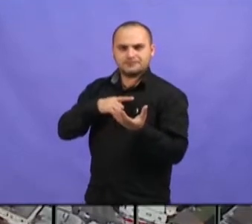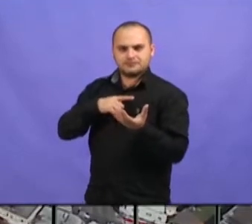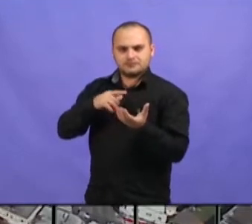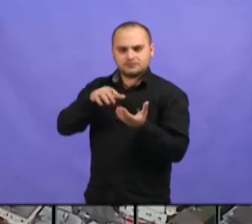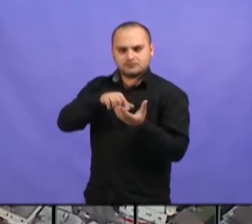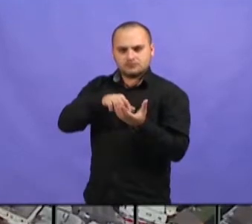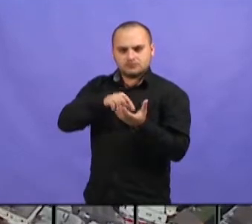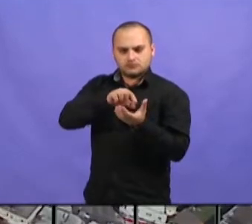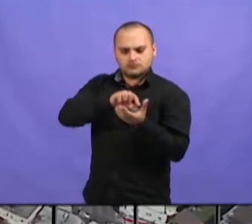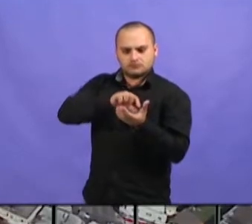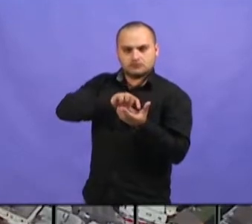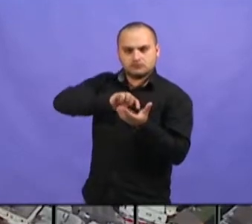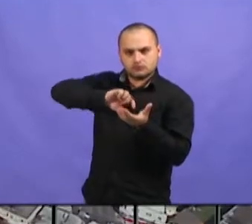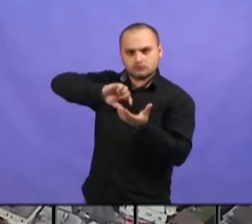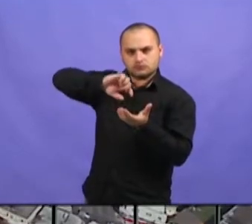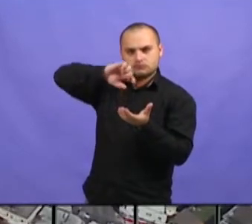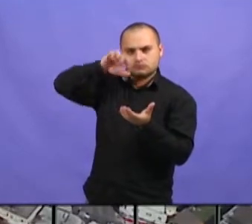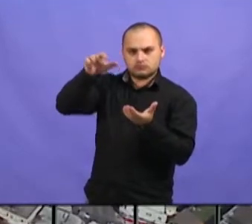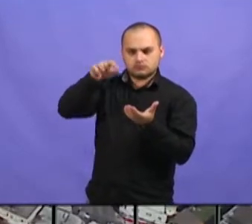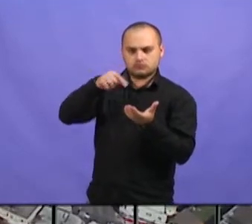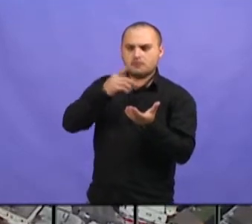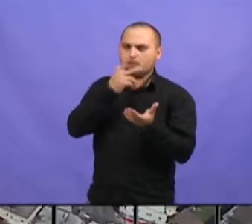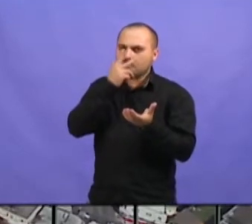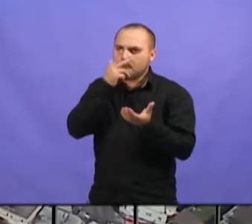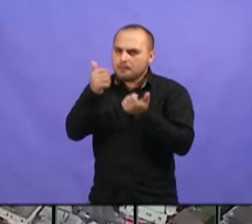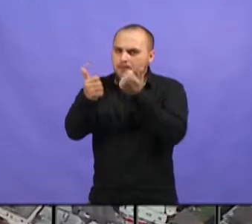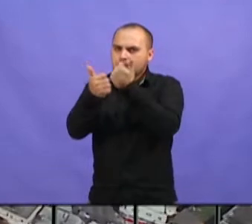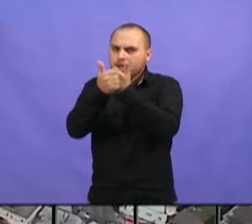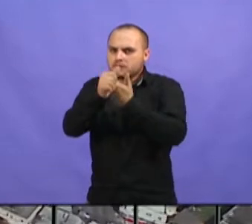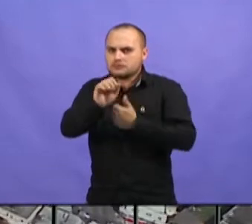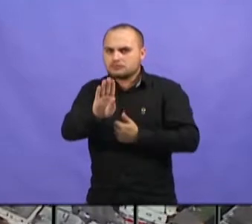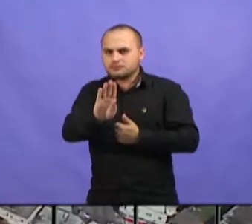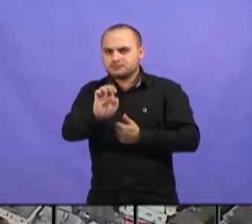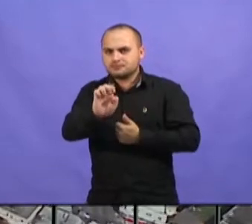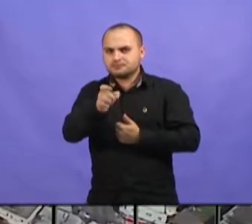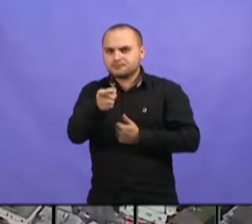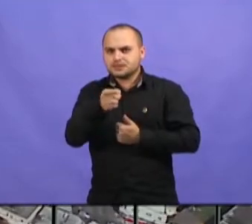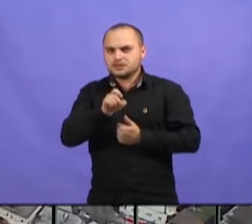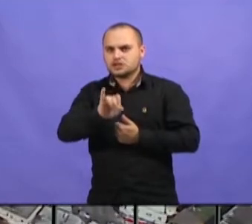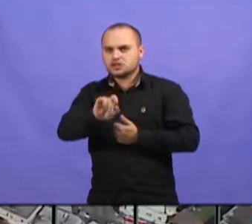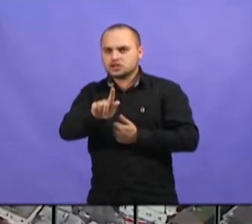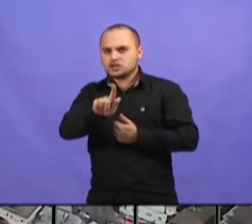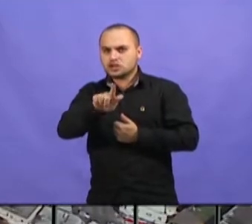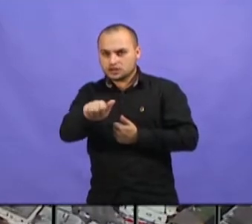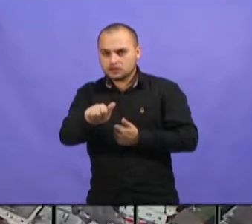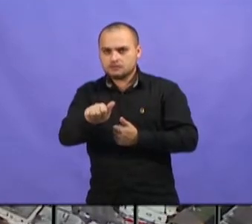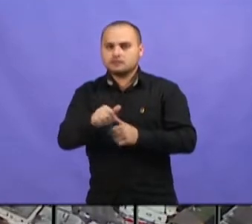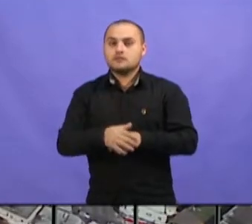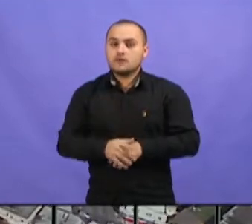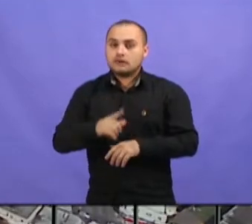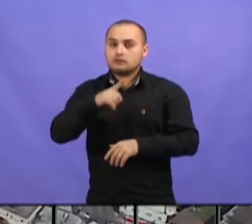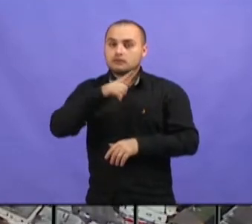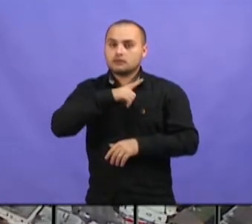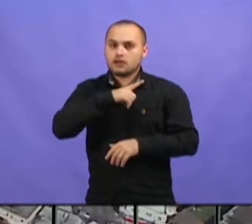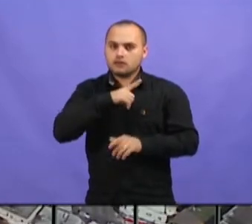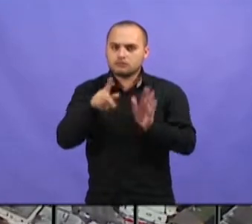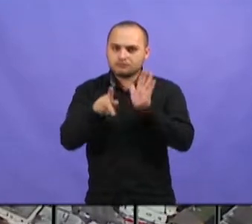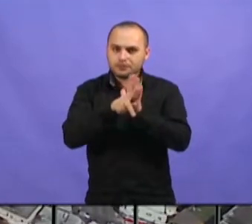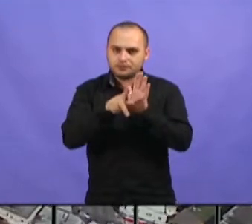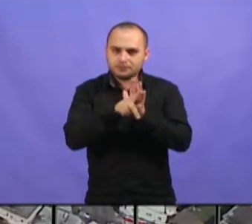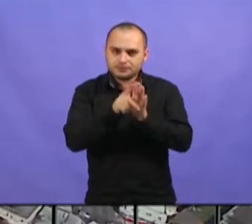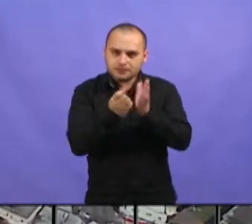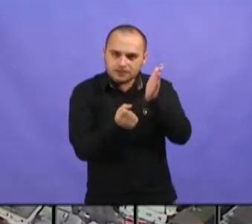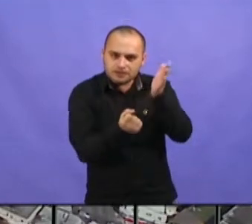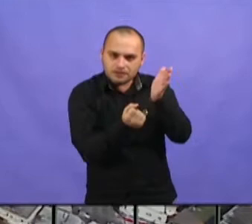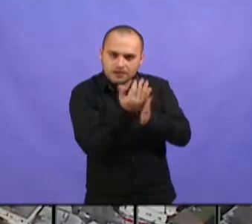isso vem lá para cima, está lá na base da bexiga. Logo que sai da bexiga, ela tem a produção do líquido seminal e